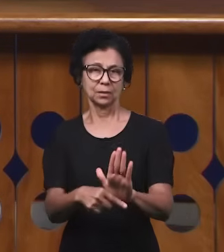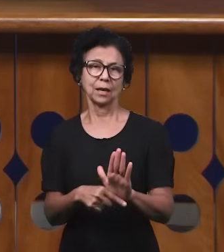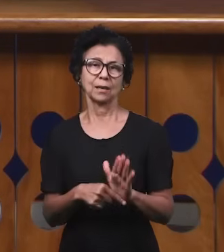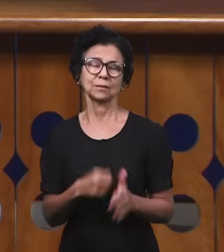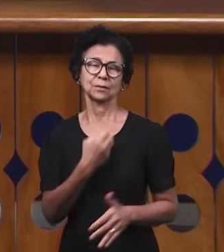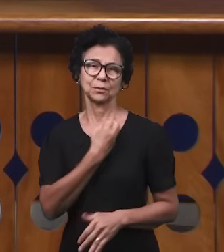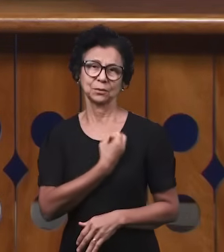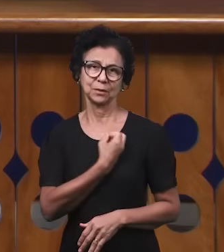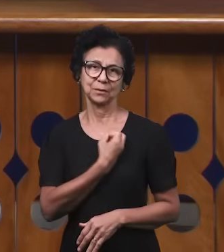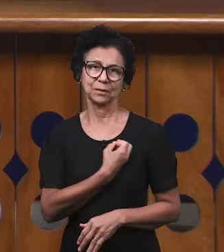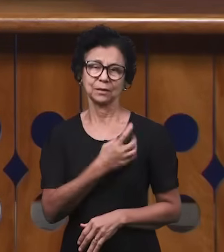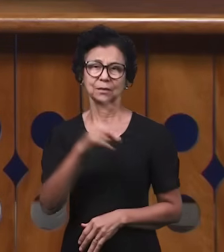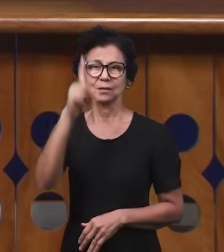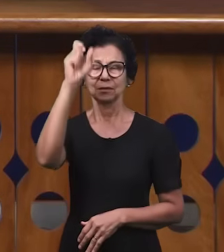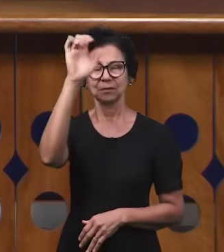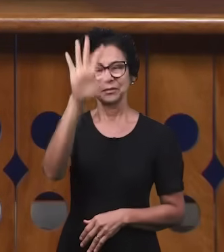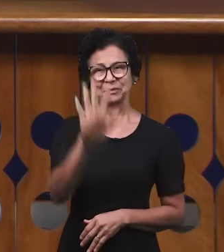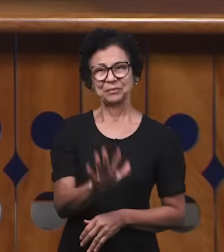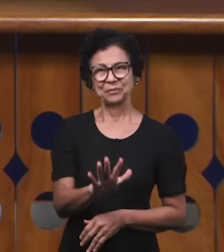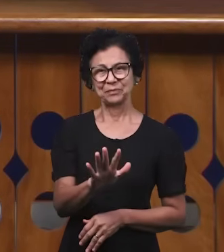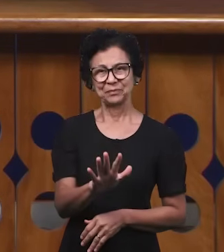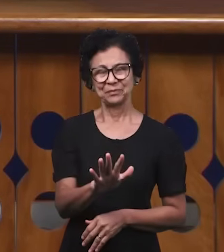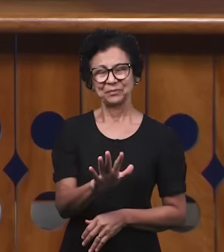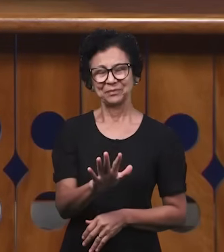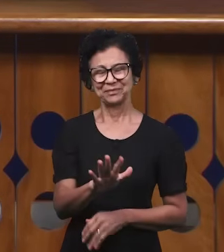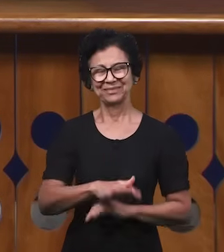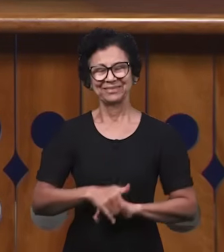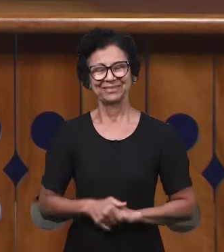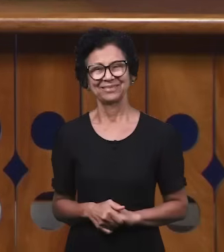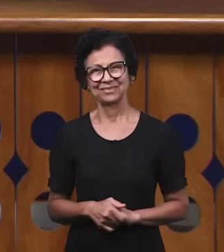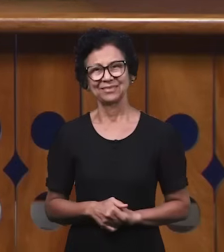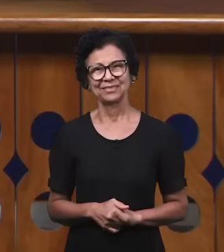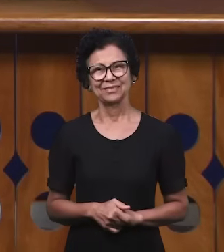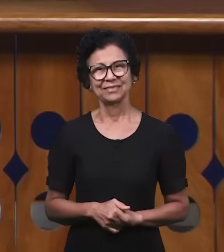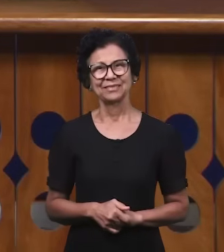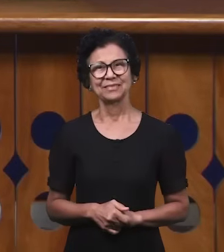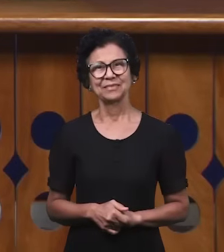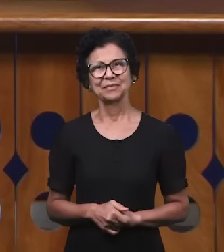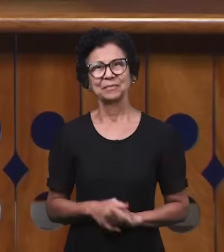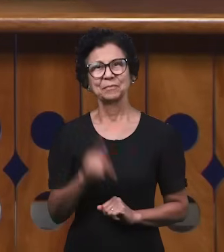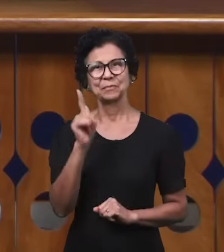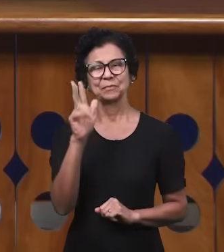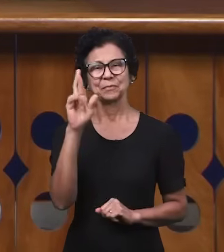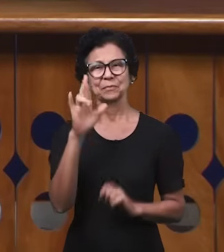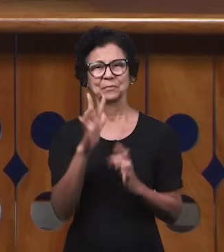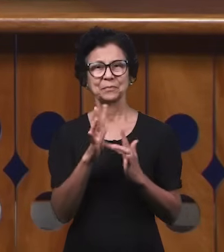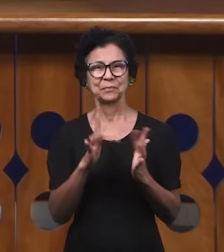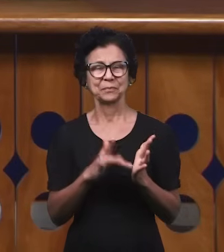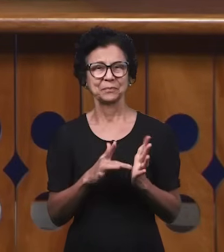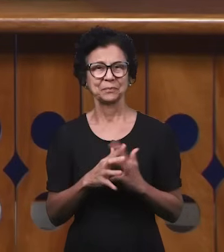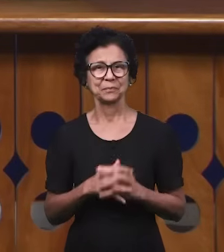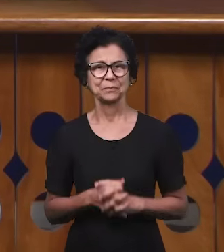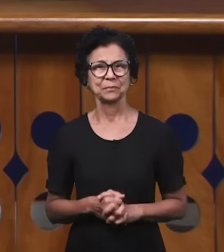sua vida. Deus te abençoe ricamente, jovem. Fique com Deus. A paz do Senhor